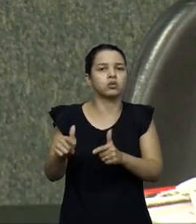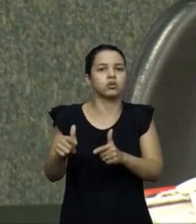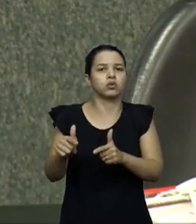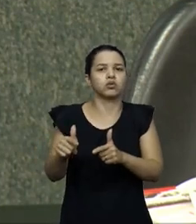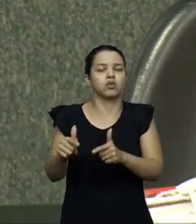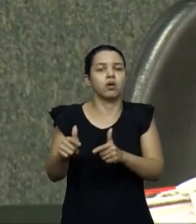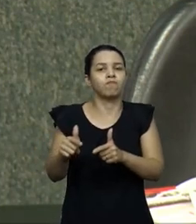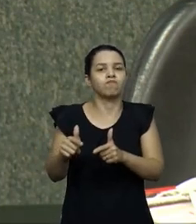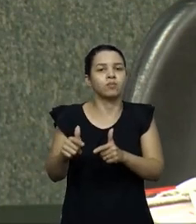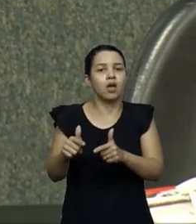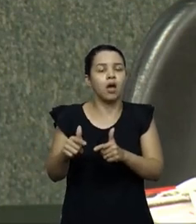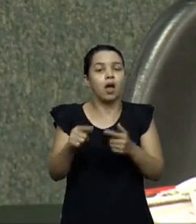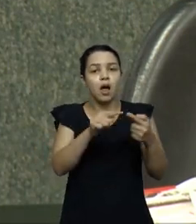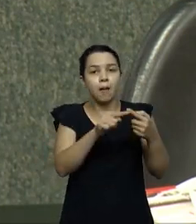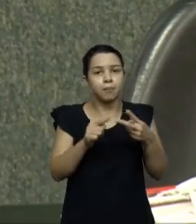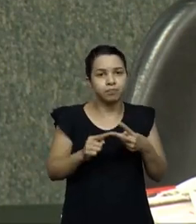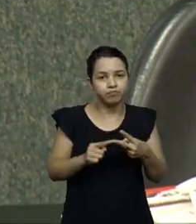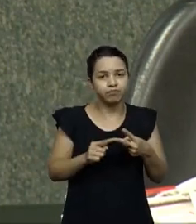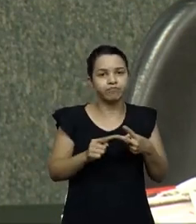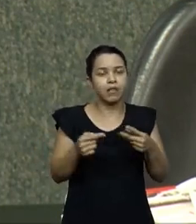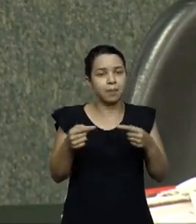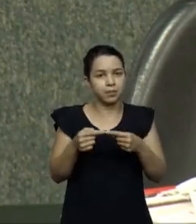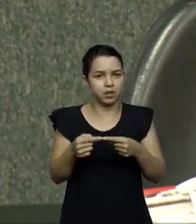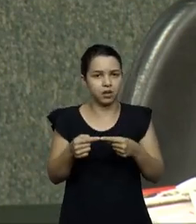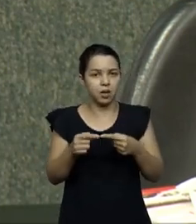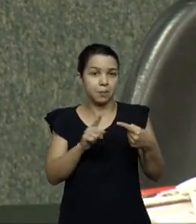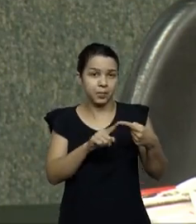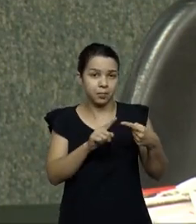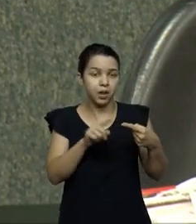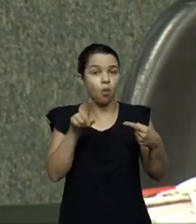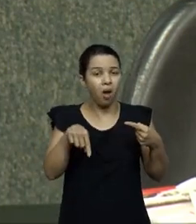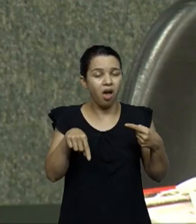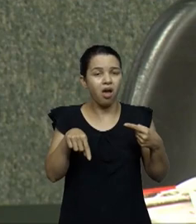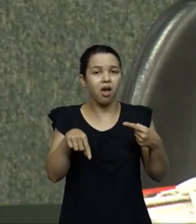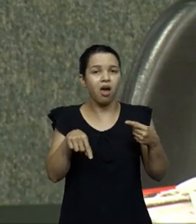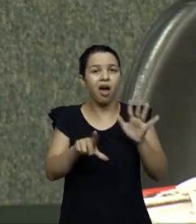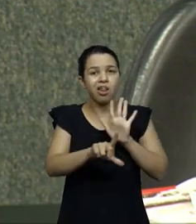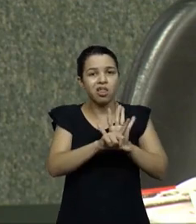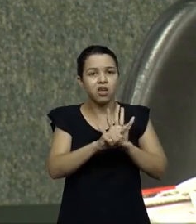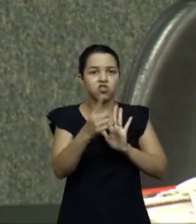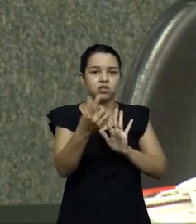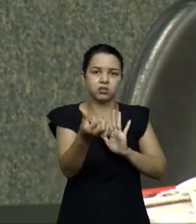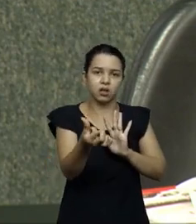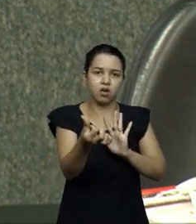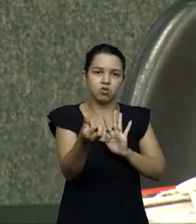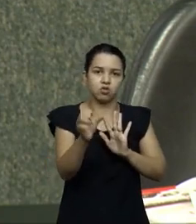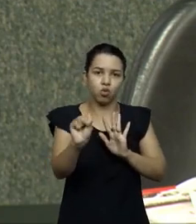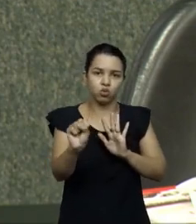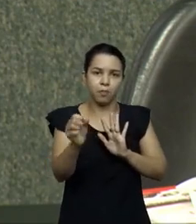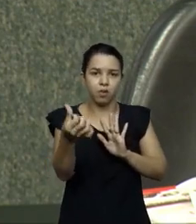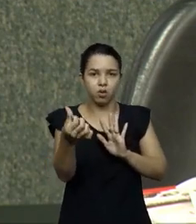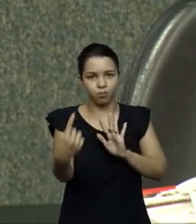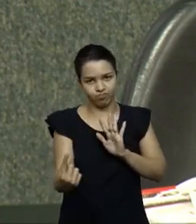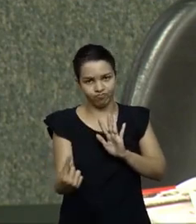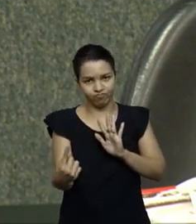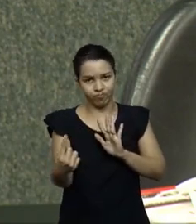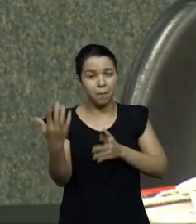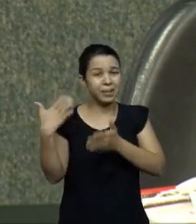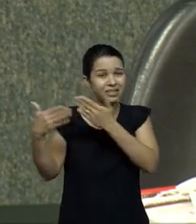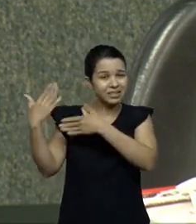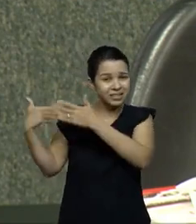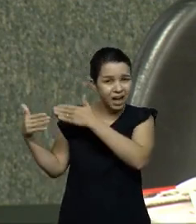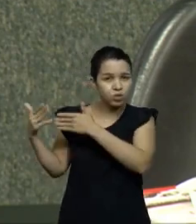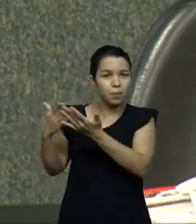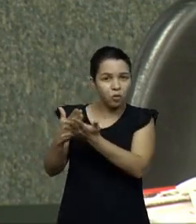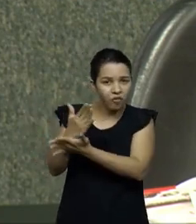uma questão aqui um dos alimentos pela deputada é a lei 16861 que desde o princípio que ela foi